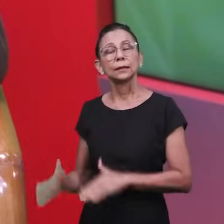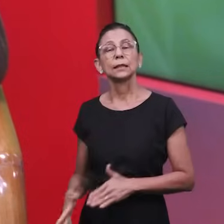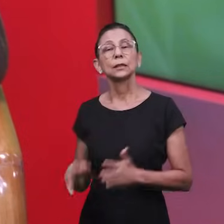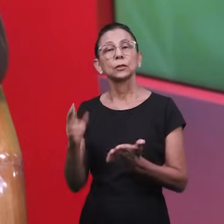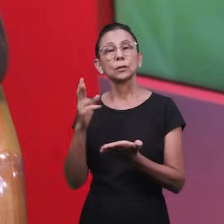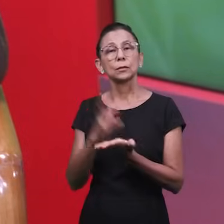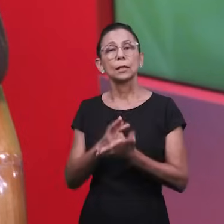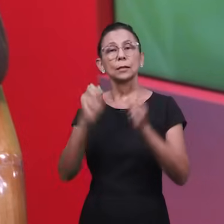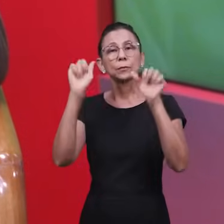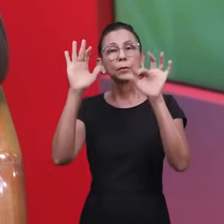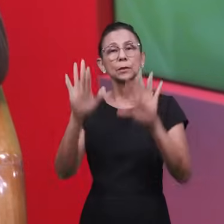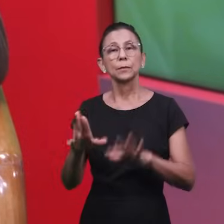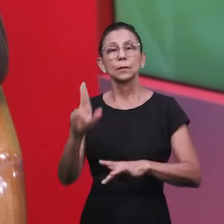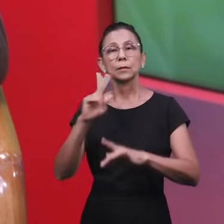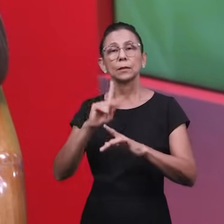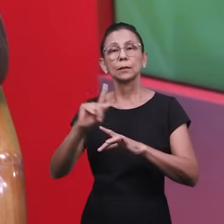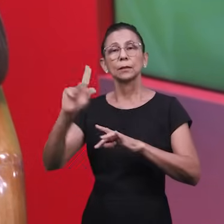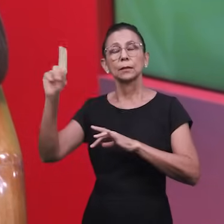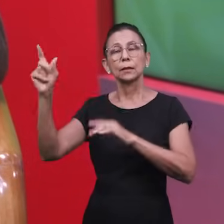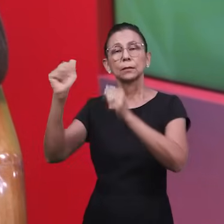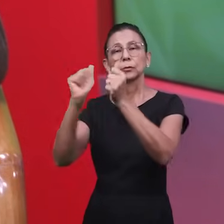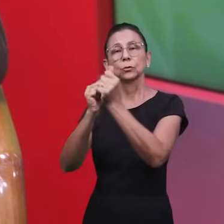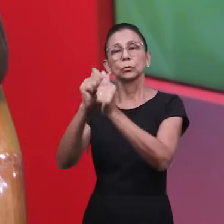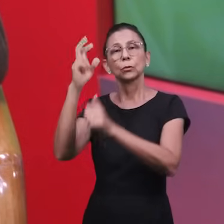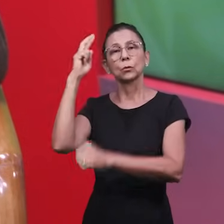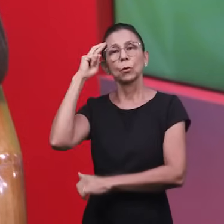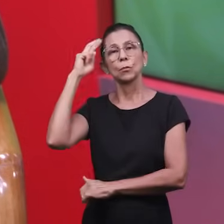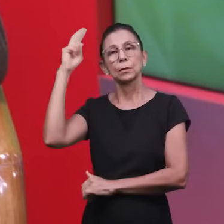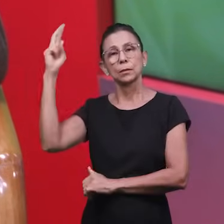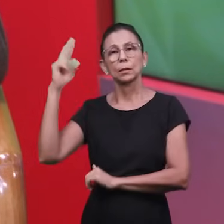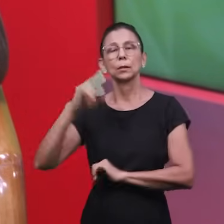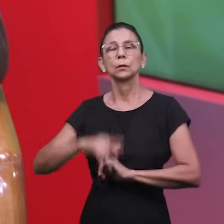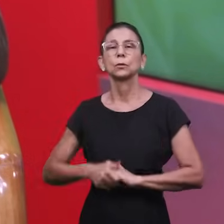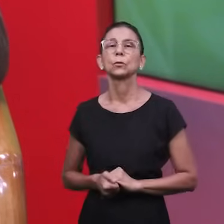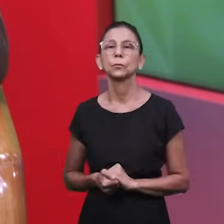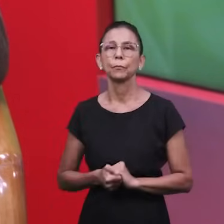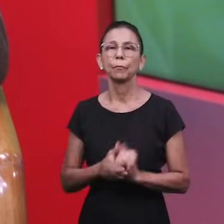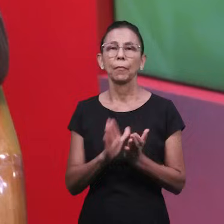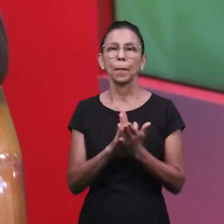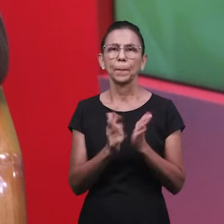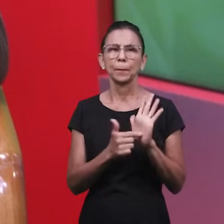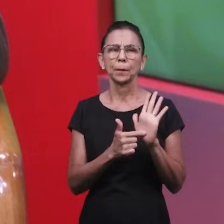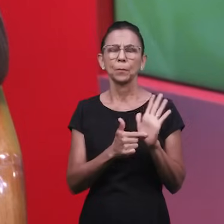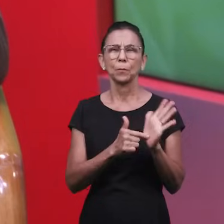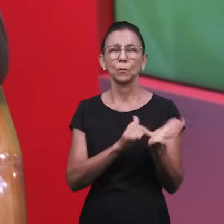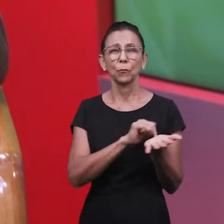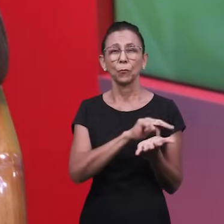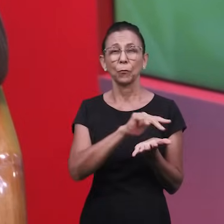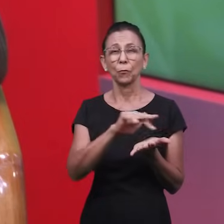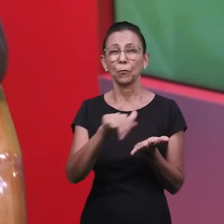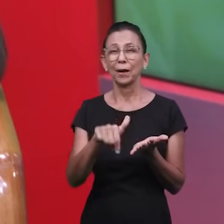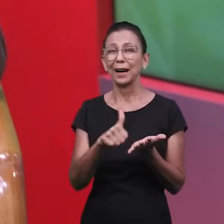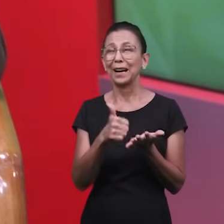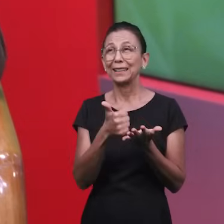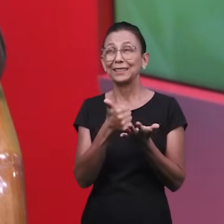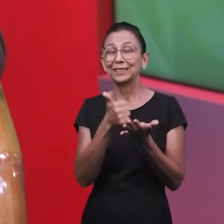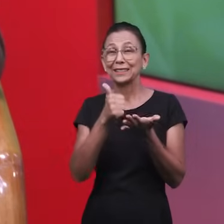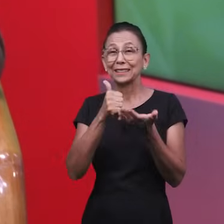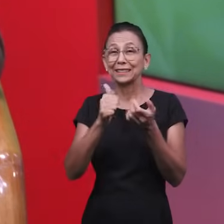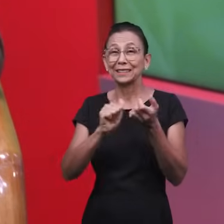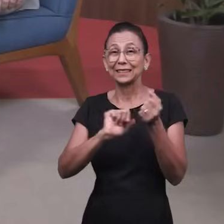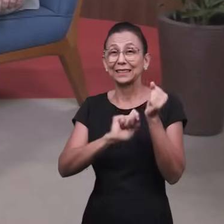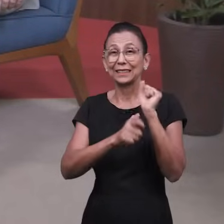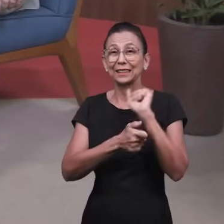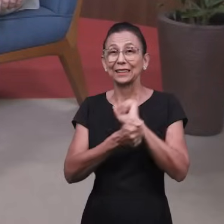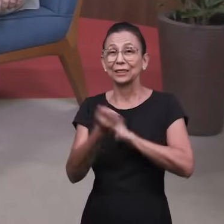Senhor para todo sempre. E a Bíblia tem inúmeras descrições das maravilhas da